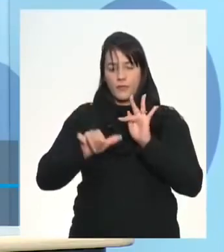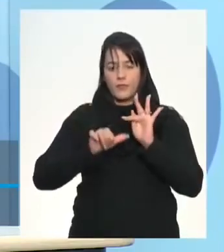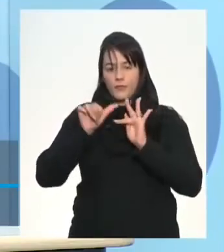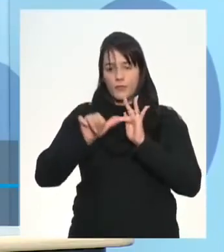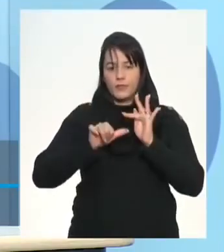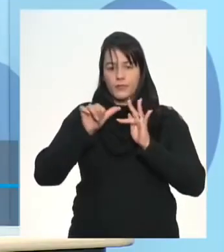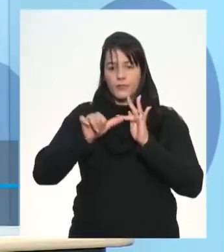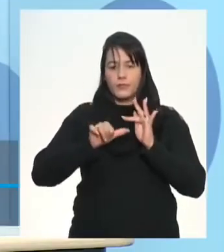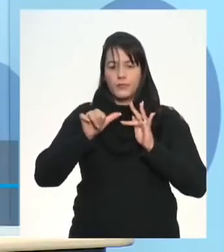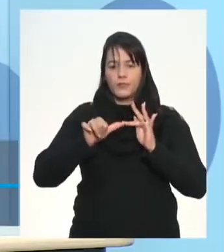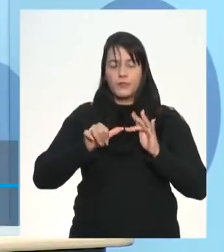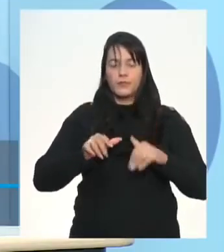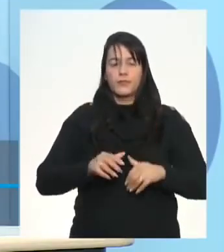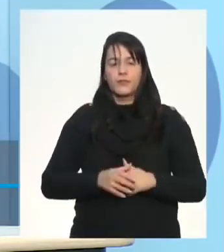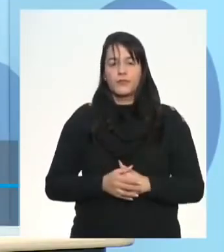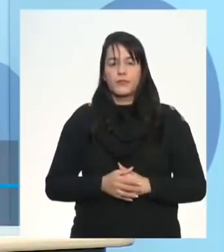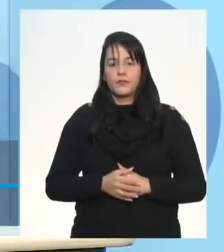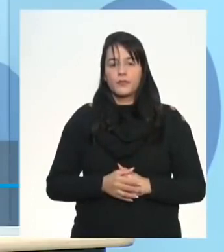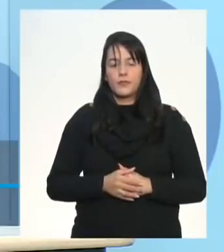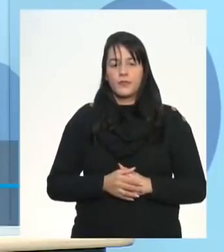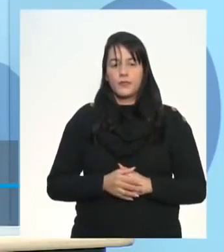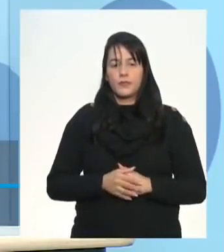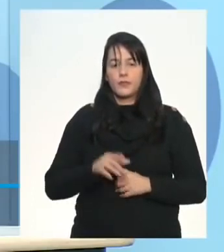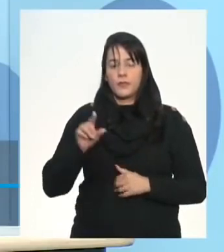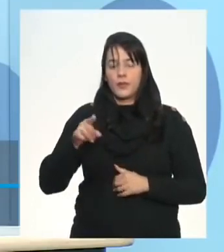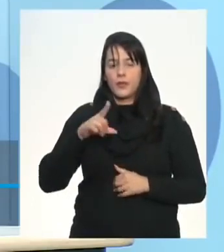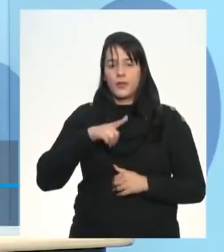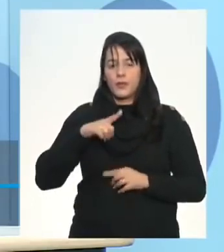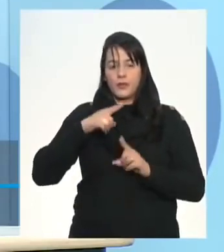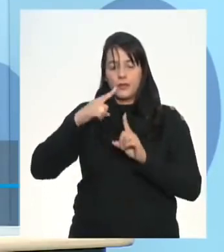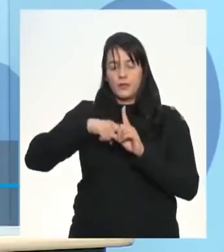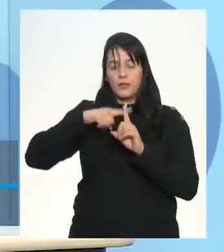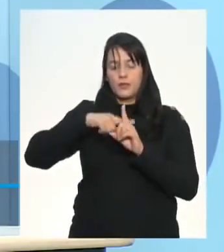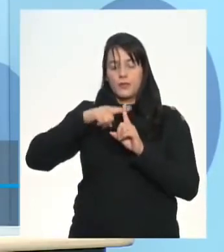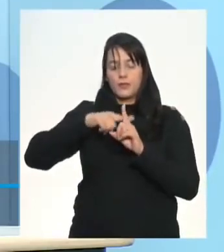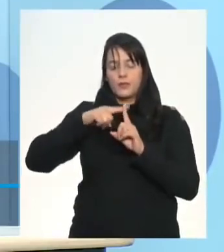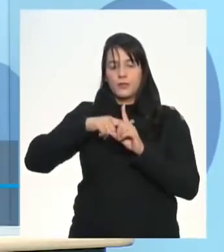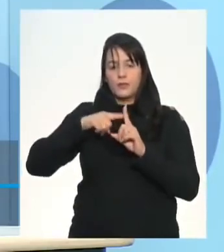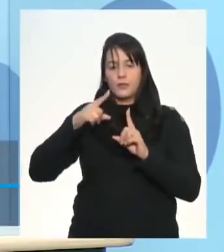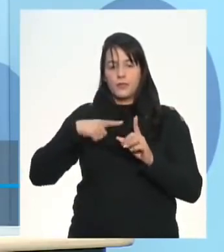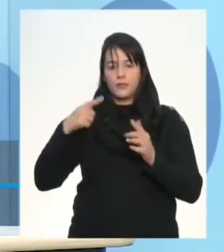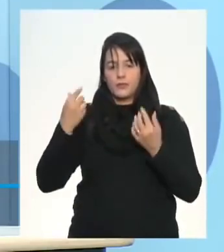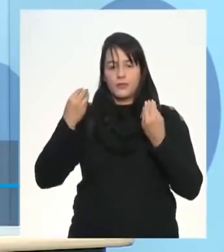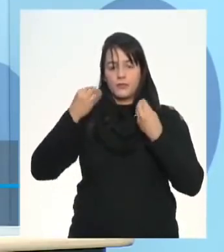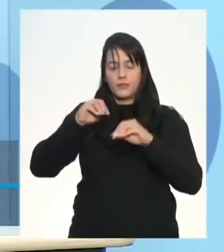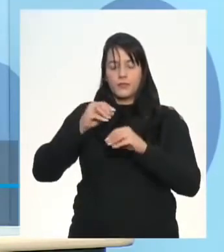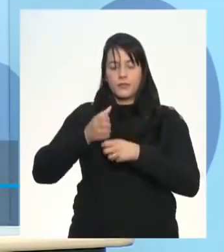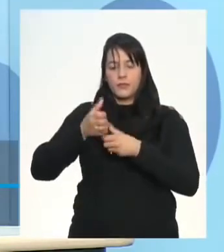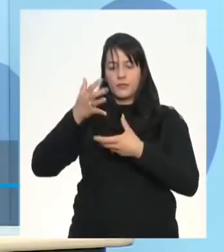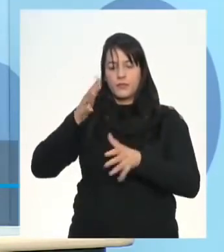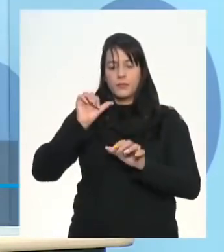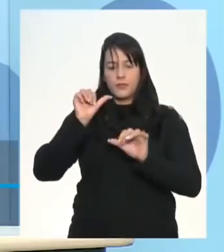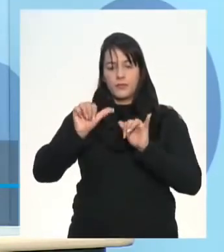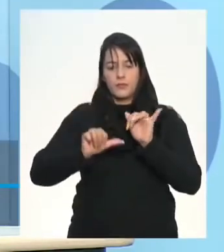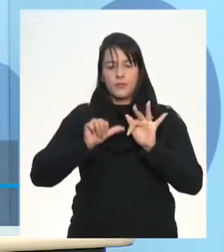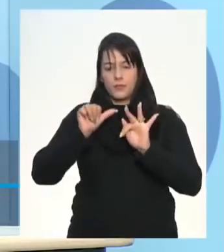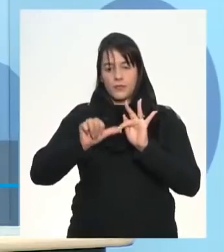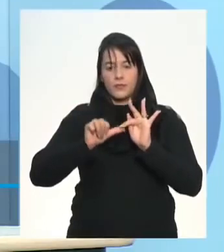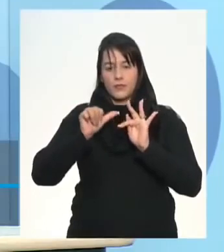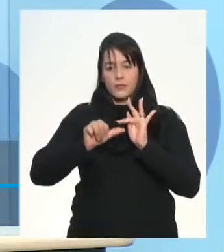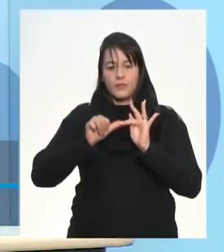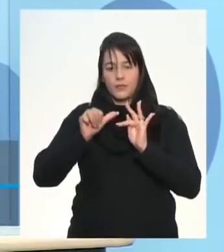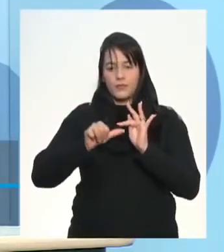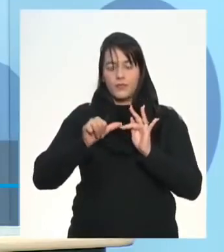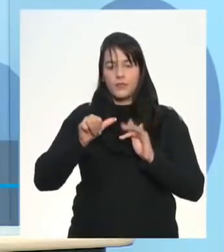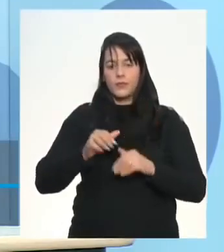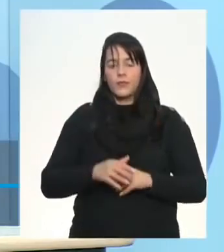Então, alguns colocaram a temperatura da Terra, né? Outros colocaram ao fenômeno. Deixa eu ver se tem alguma... o